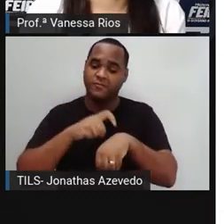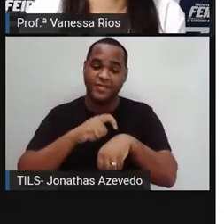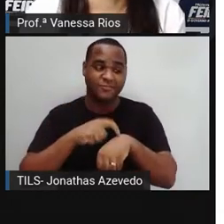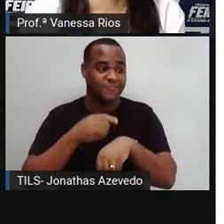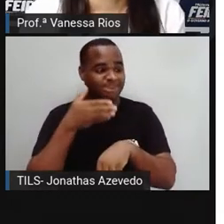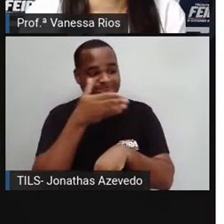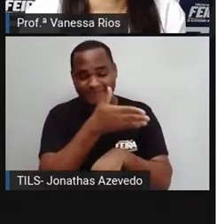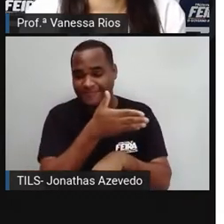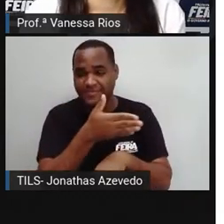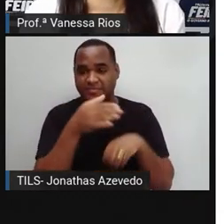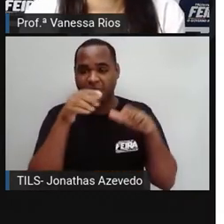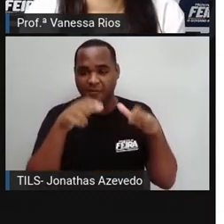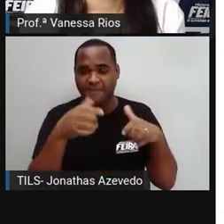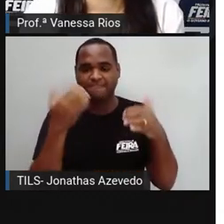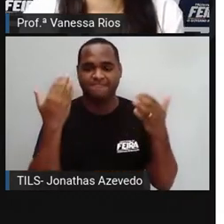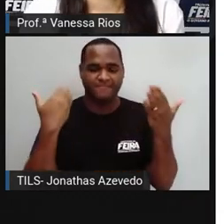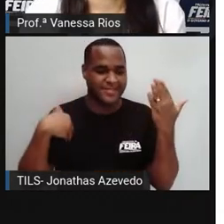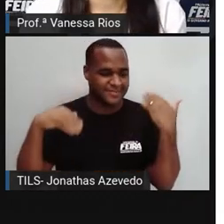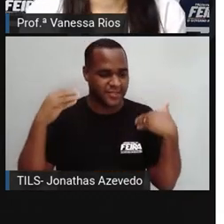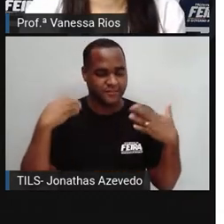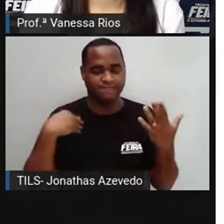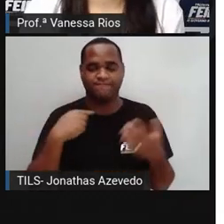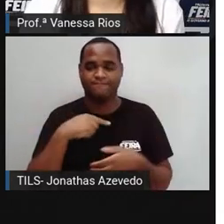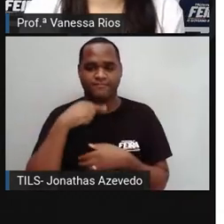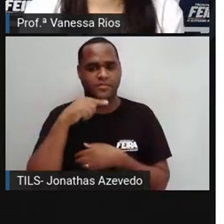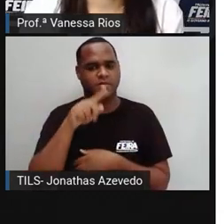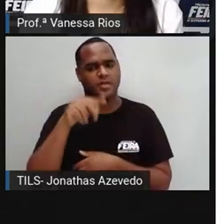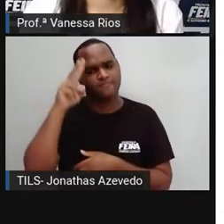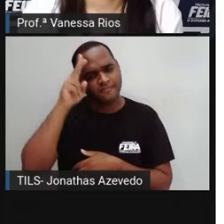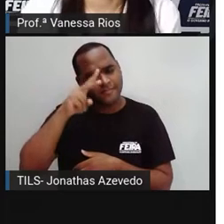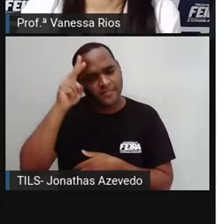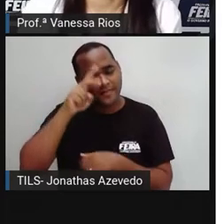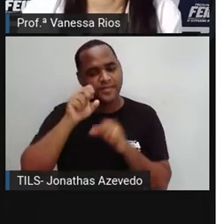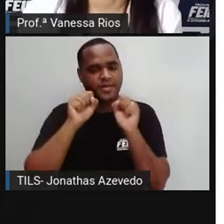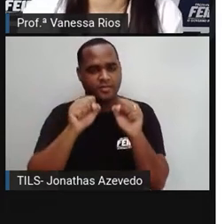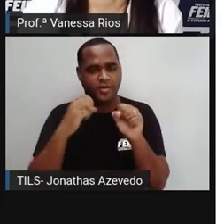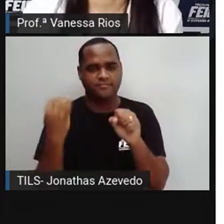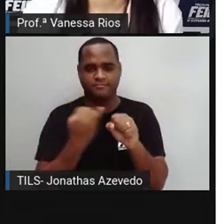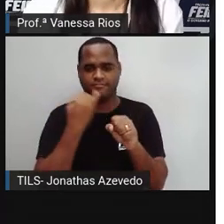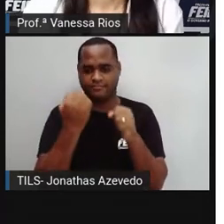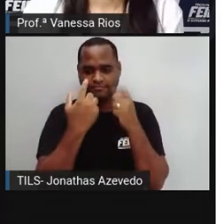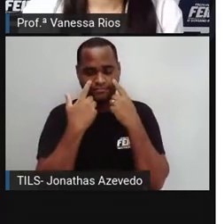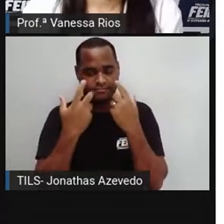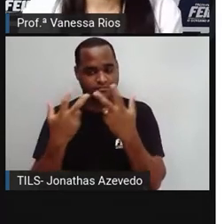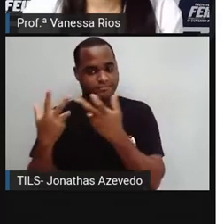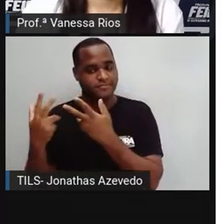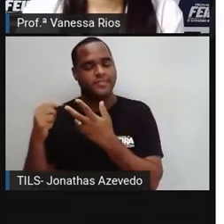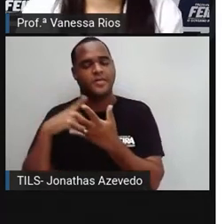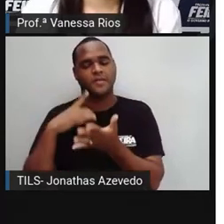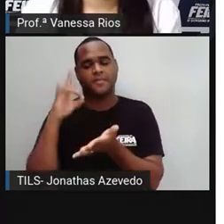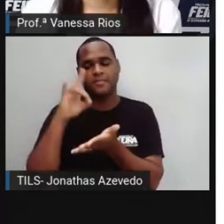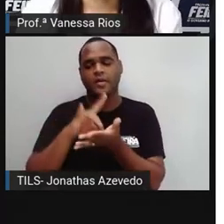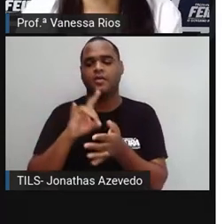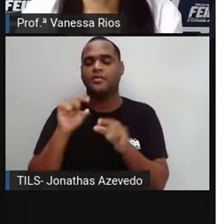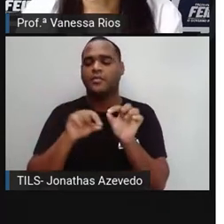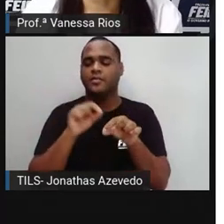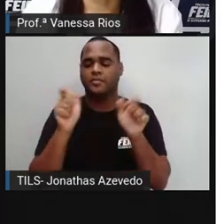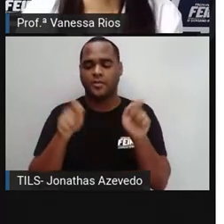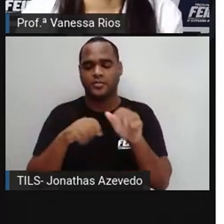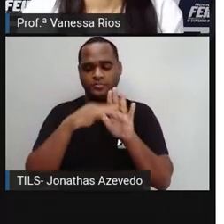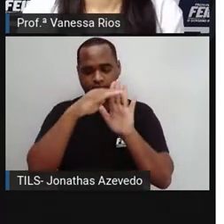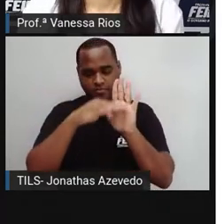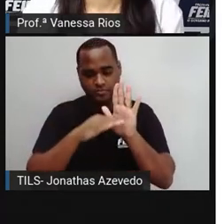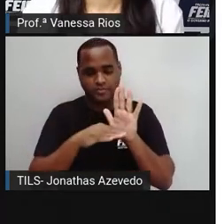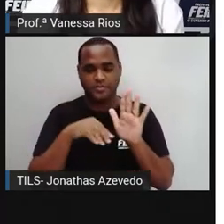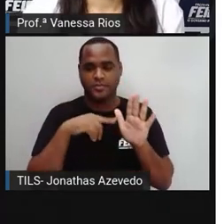tempo ainda de retornar. Então é algo aí para a gente lembrar e para a gente observar. E a gente já pode fazer a nossa lista